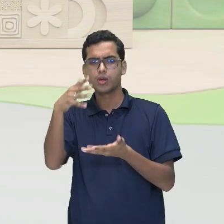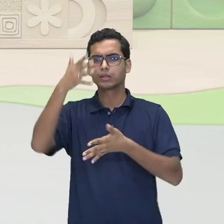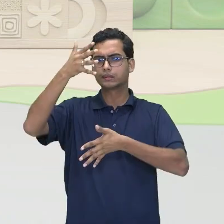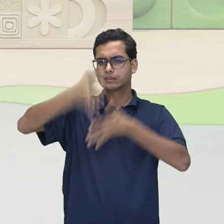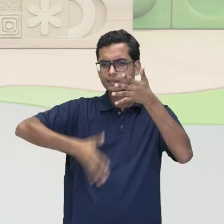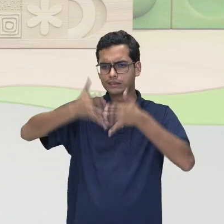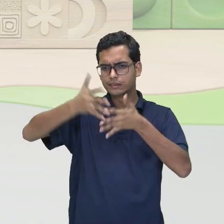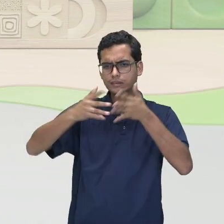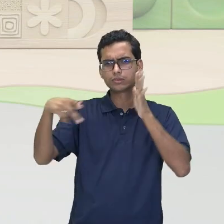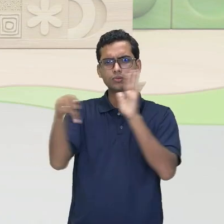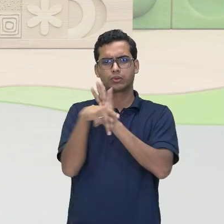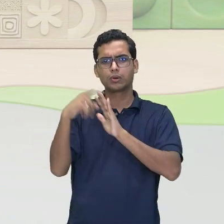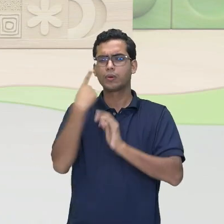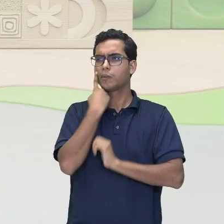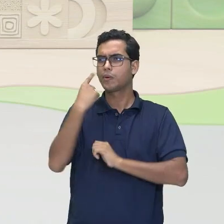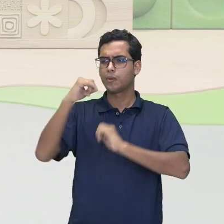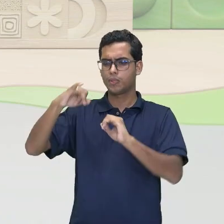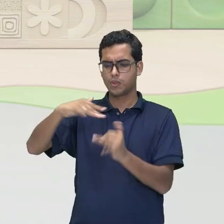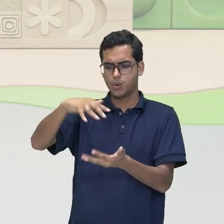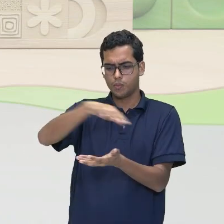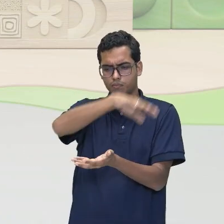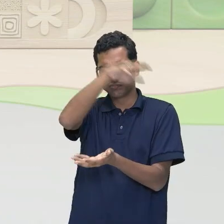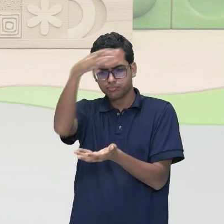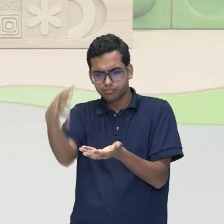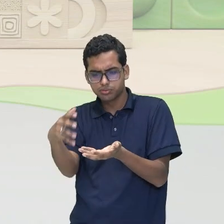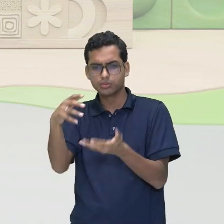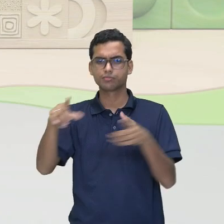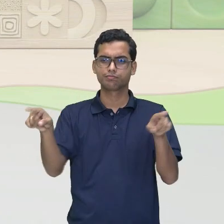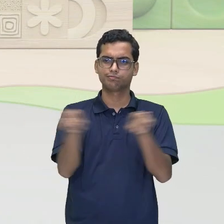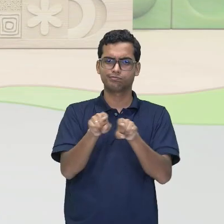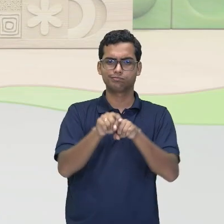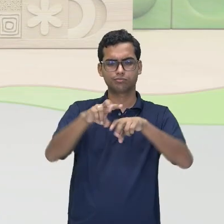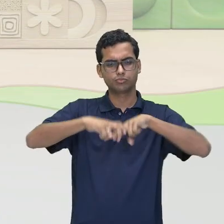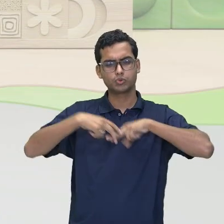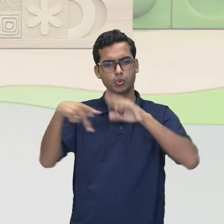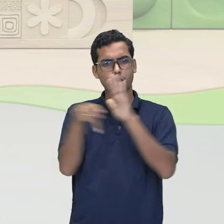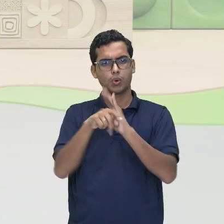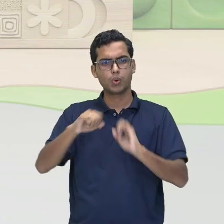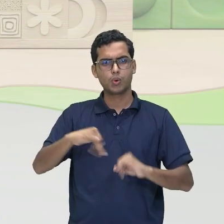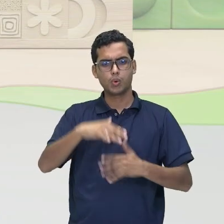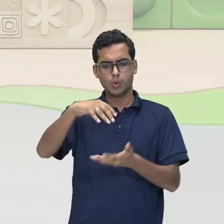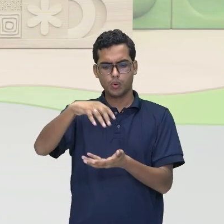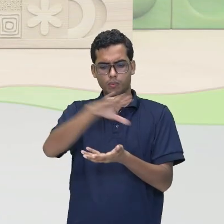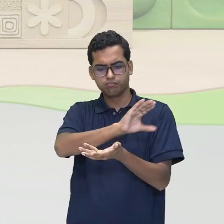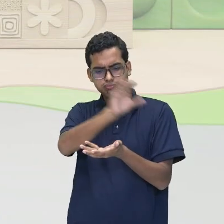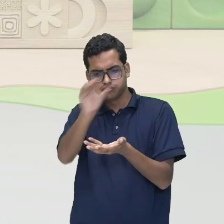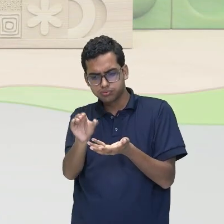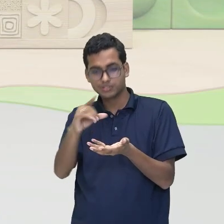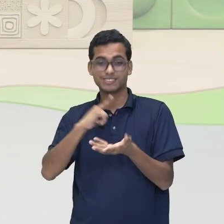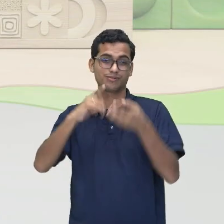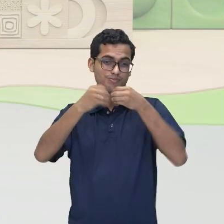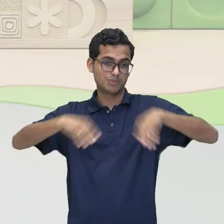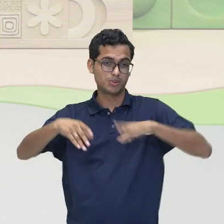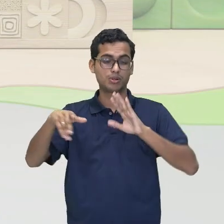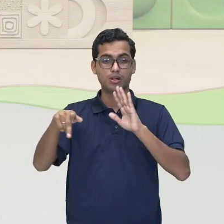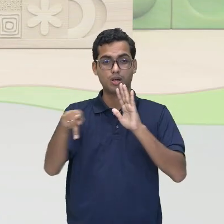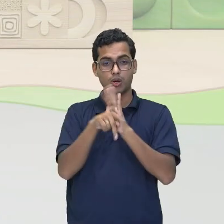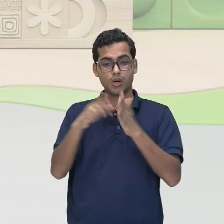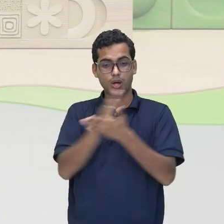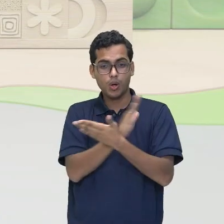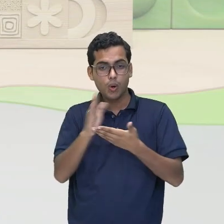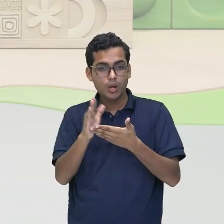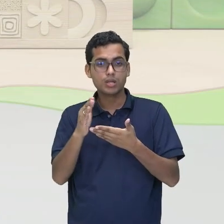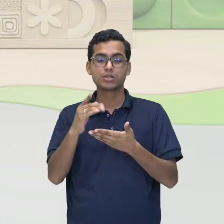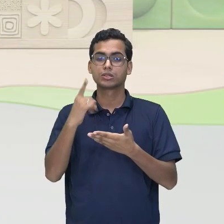na nossa camada de ozônio. Então, por isso, essa camada de ozônio ela foi danificada. E nós vimos até